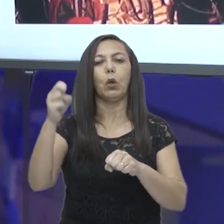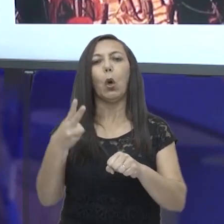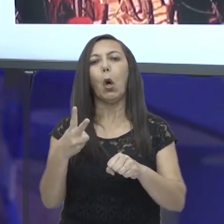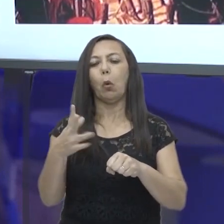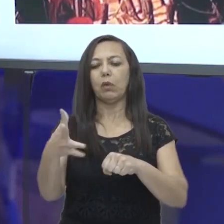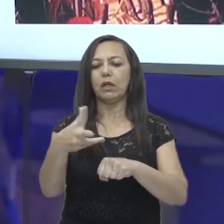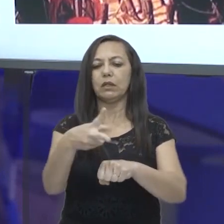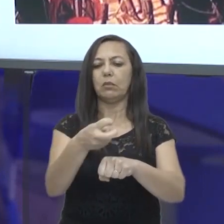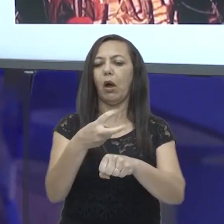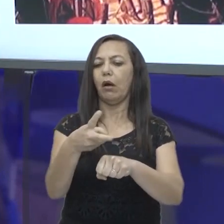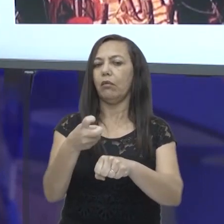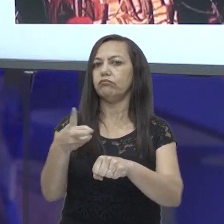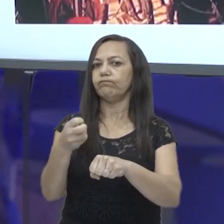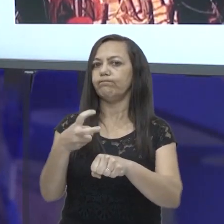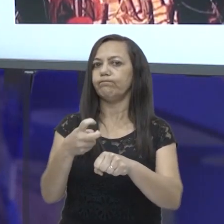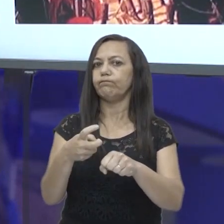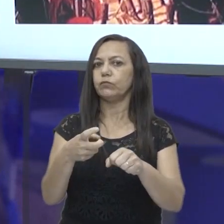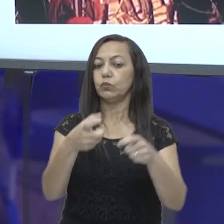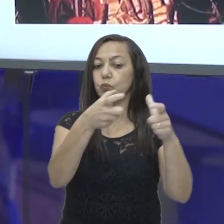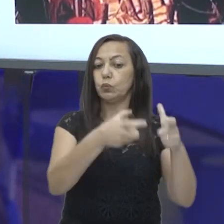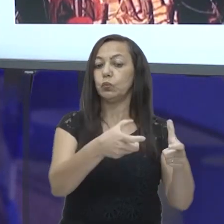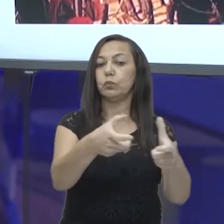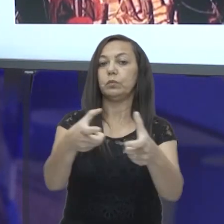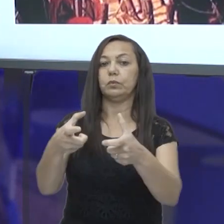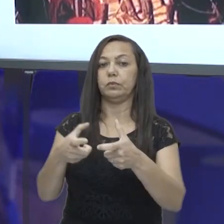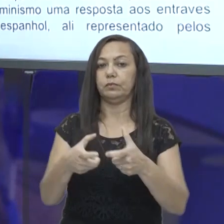de todo o meio ambiente, tá bom?